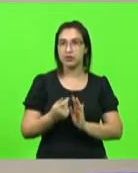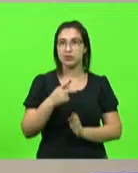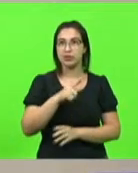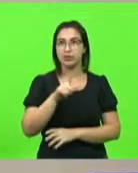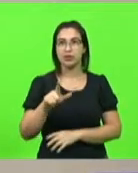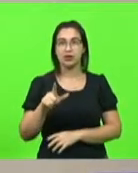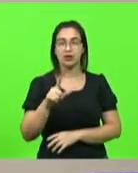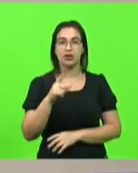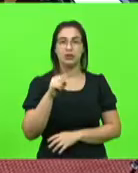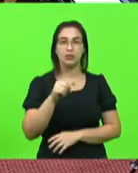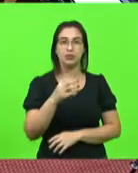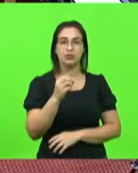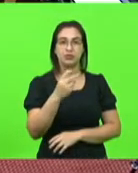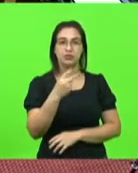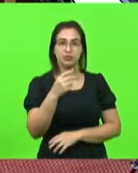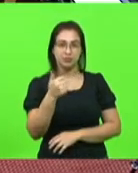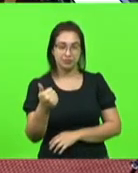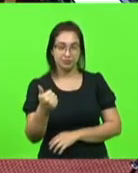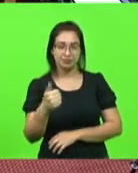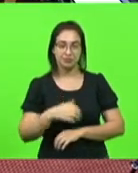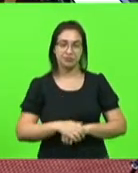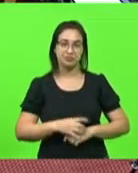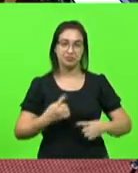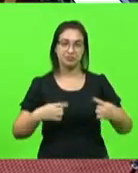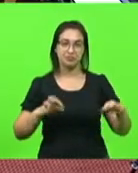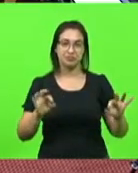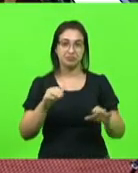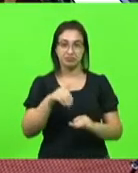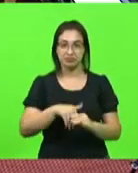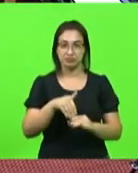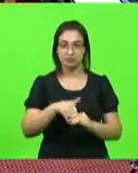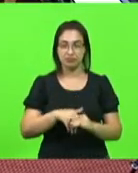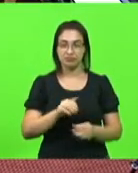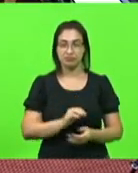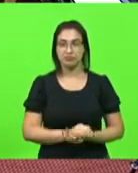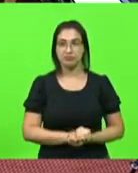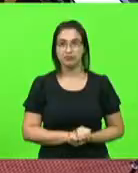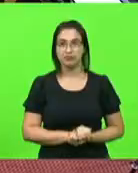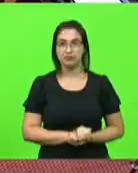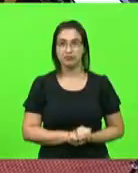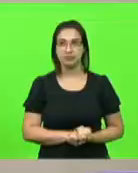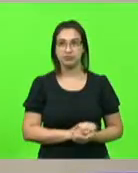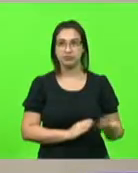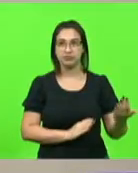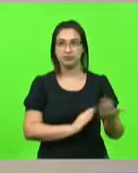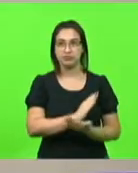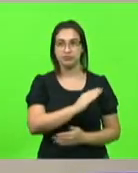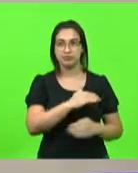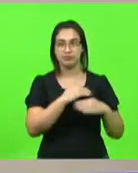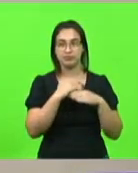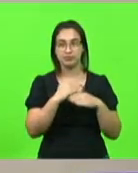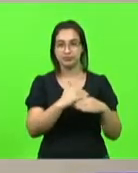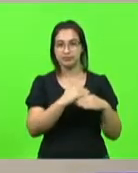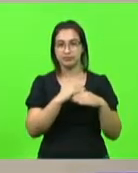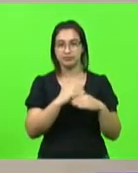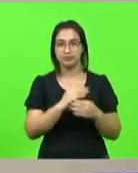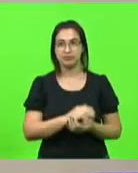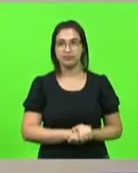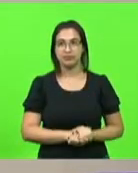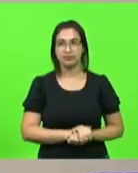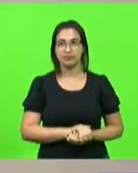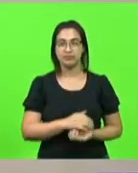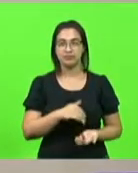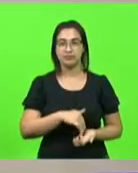395.0/2021, em discussão. Não havendo quem queira discutir, em votação. Deputados que aprovam, permaneçam como se encontram. Aprovado por